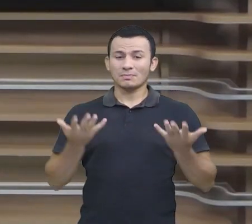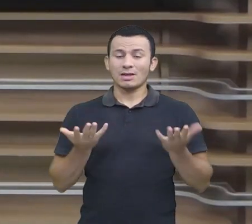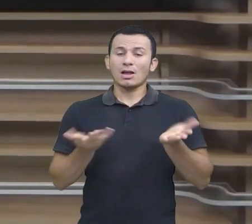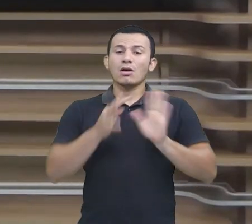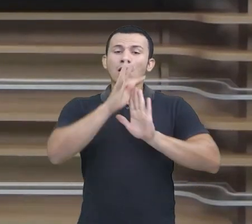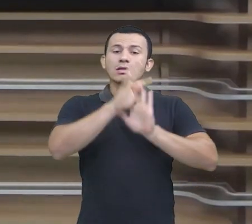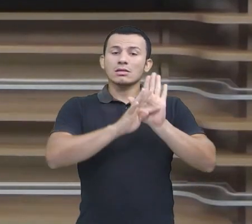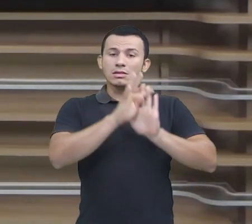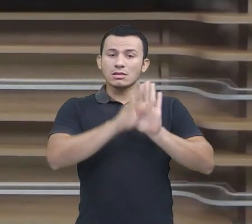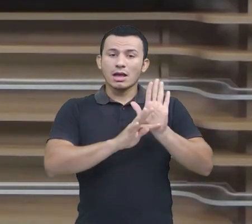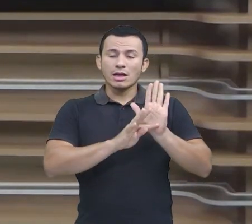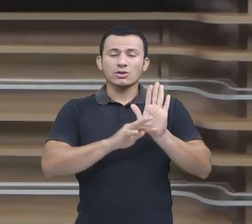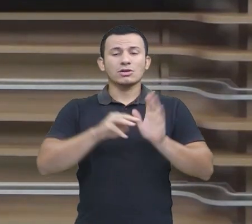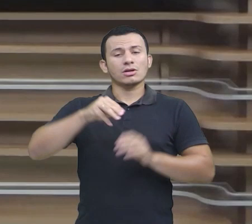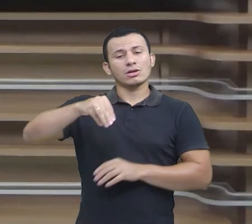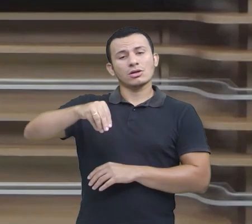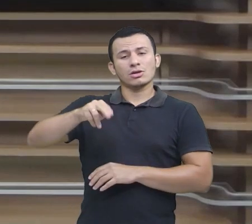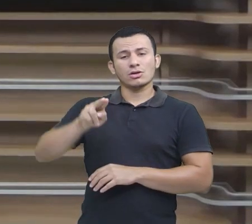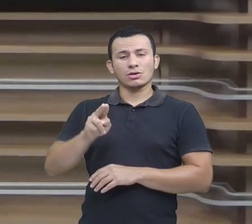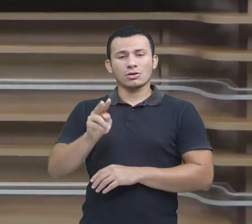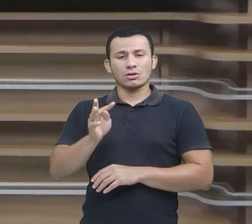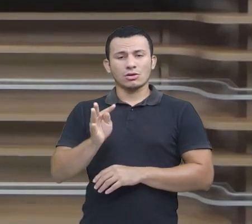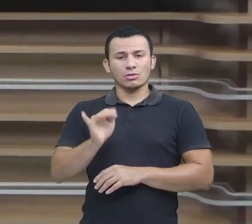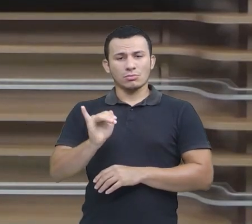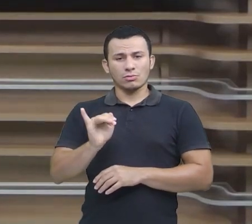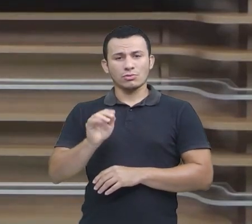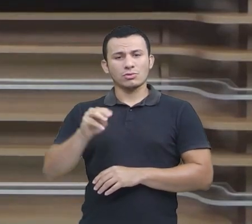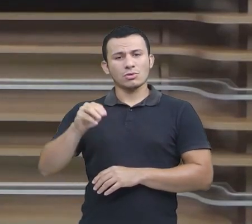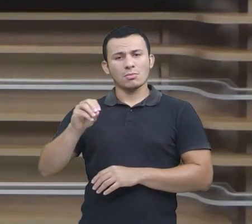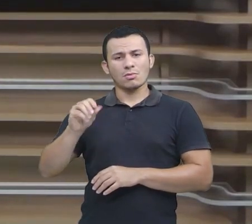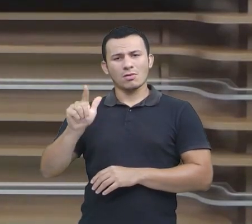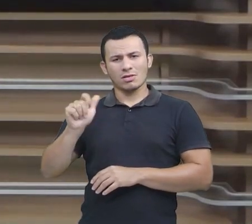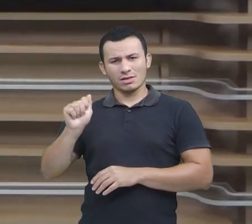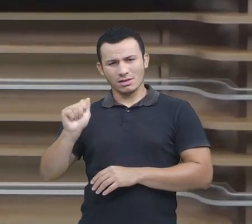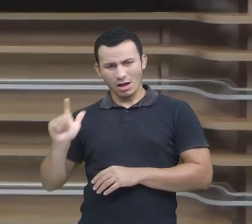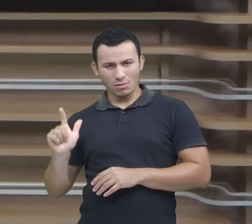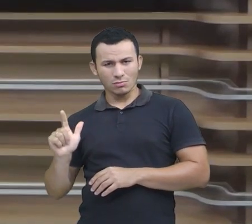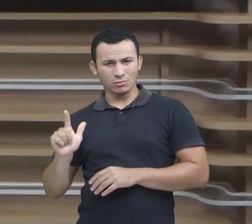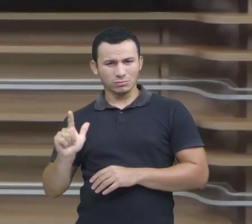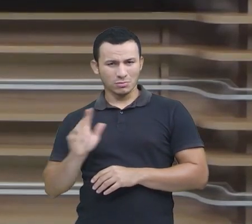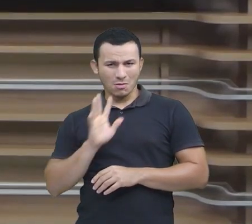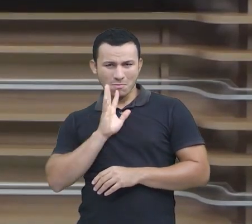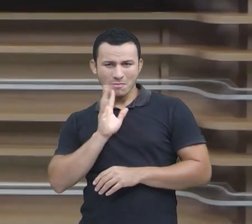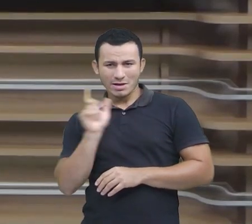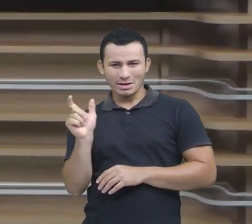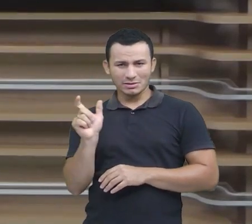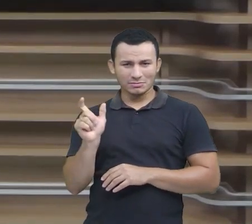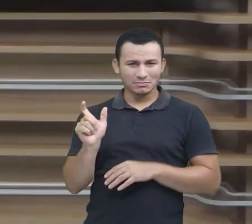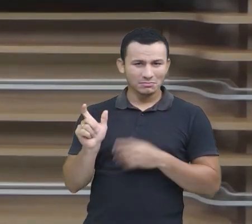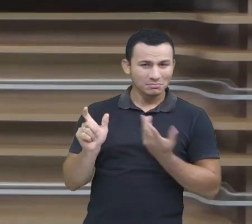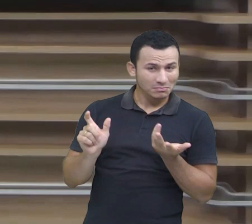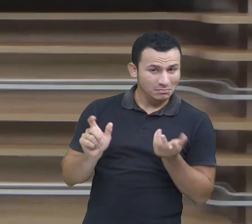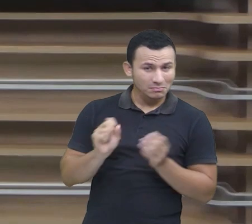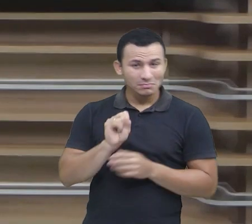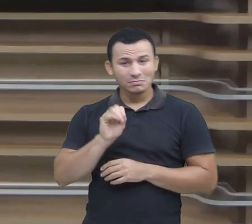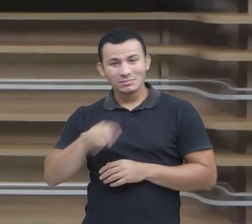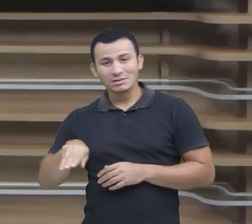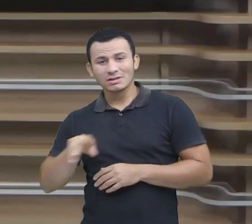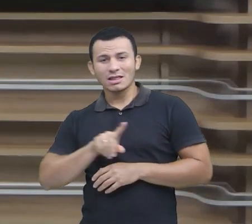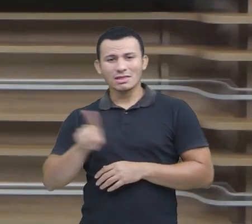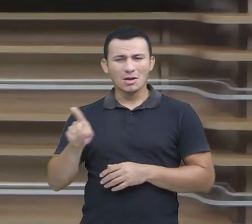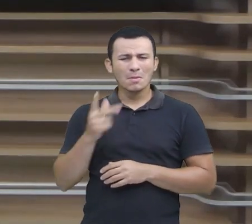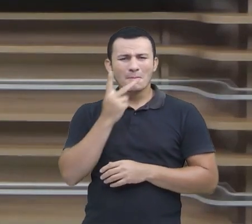texto multimodal? Vocês já ouviram falar nisso? Alguma vez? Sim ou não? Parece algo